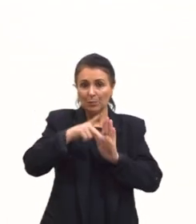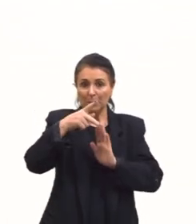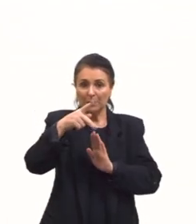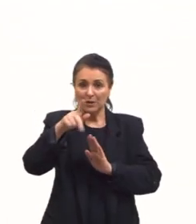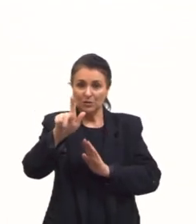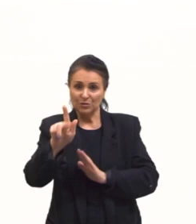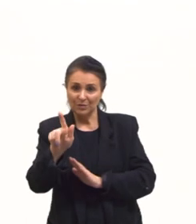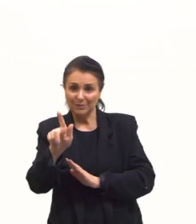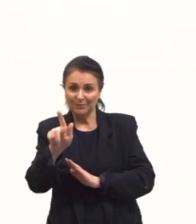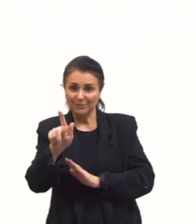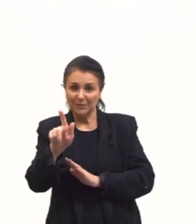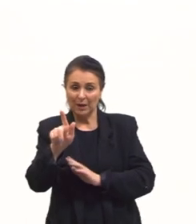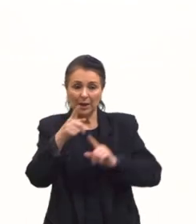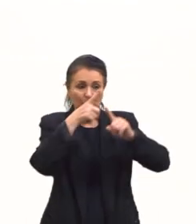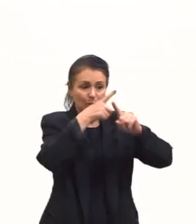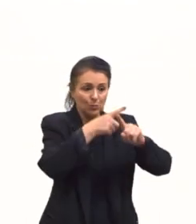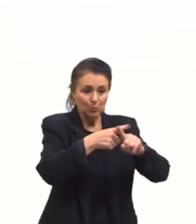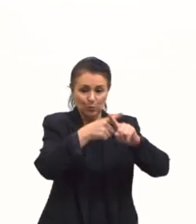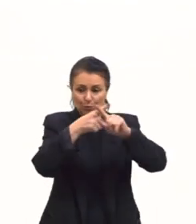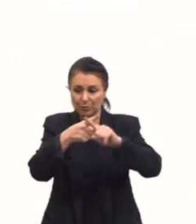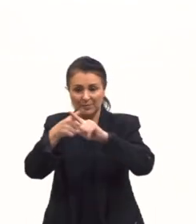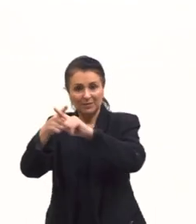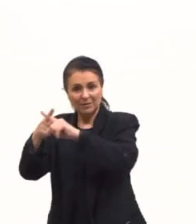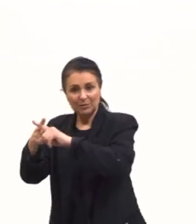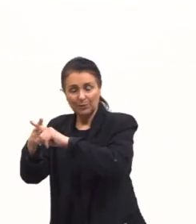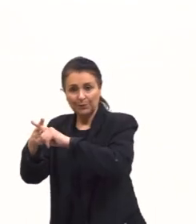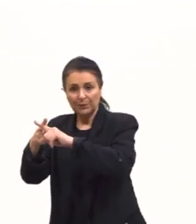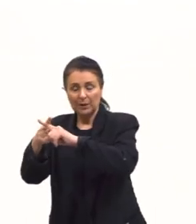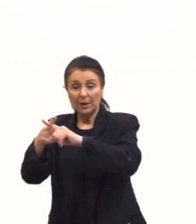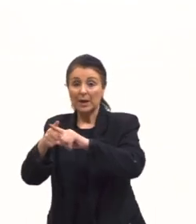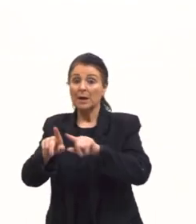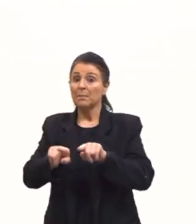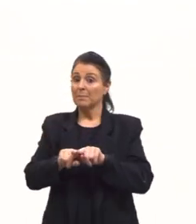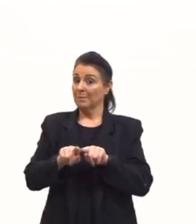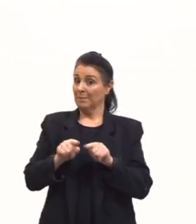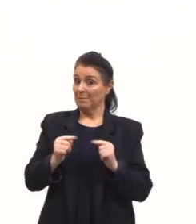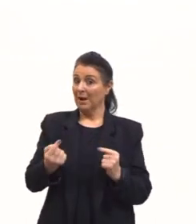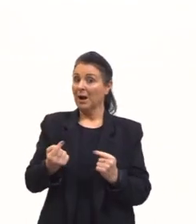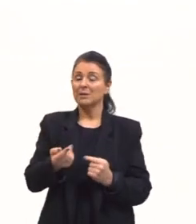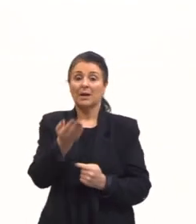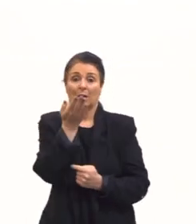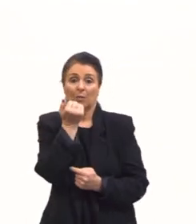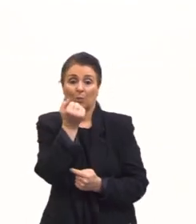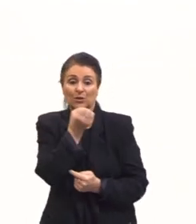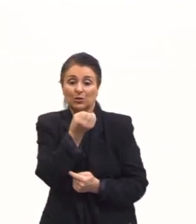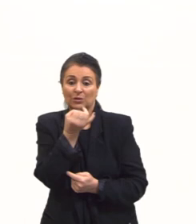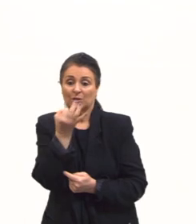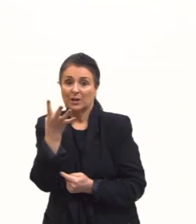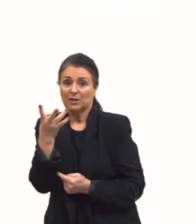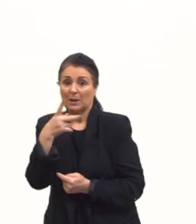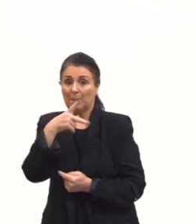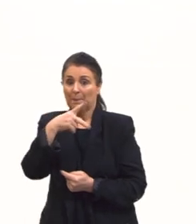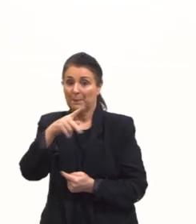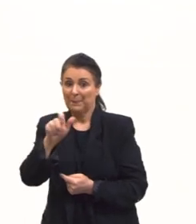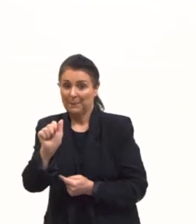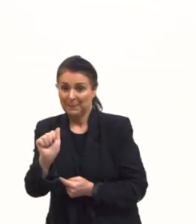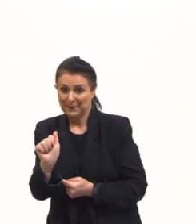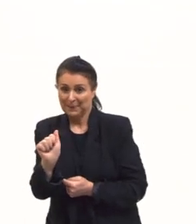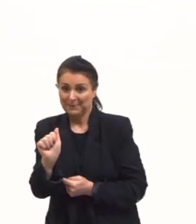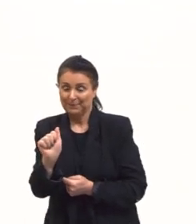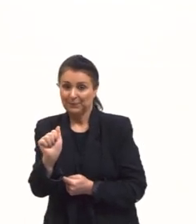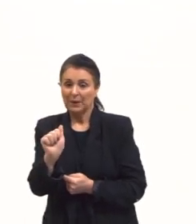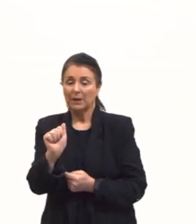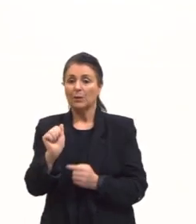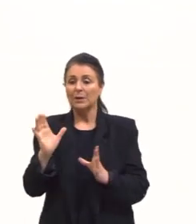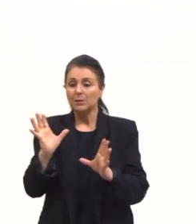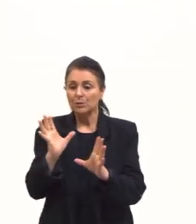Isso quer dizer ela ia se multiplicando enquanto que é oferta de alimento era numa pa certo então